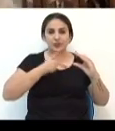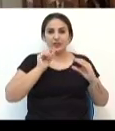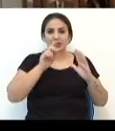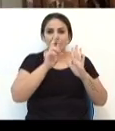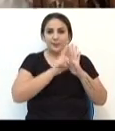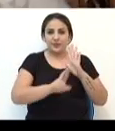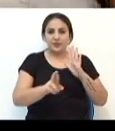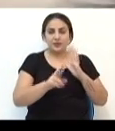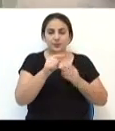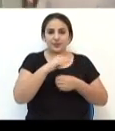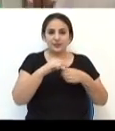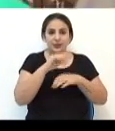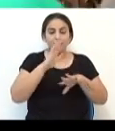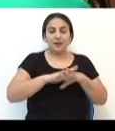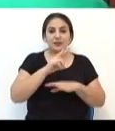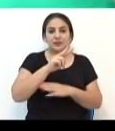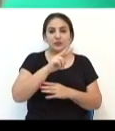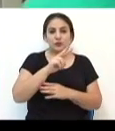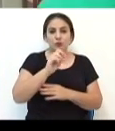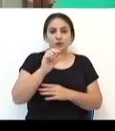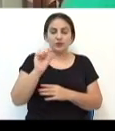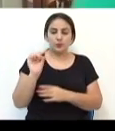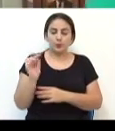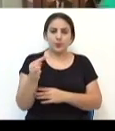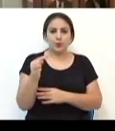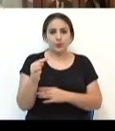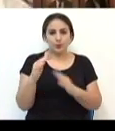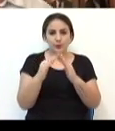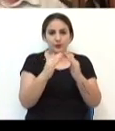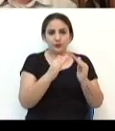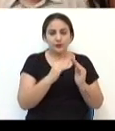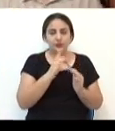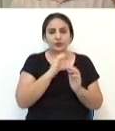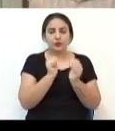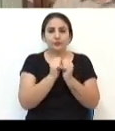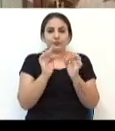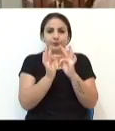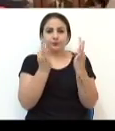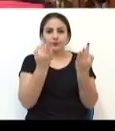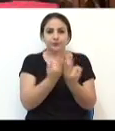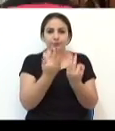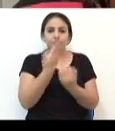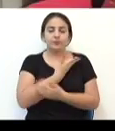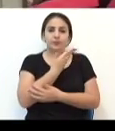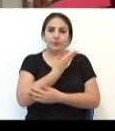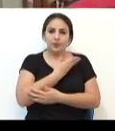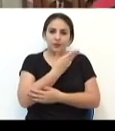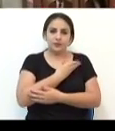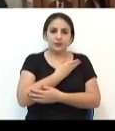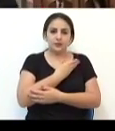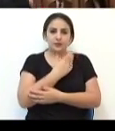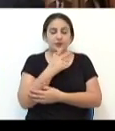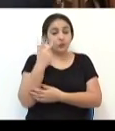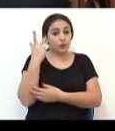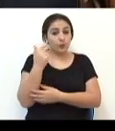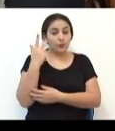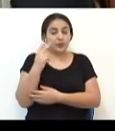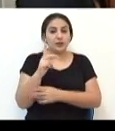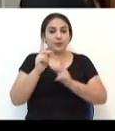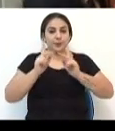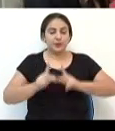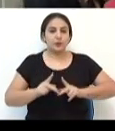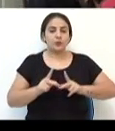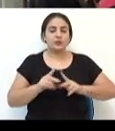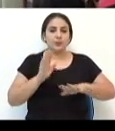representa uma cidade com mais de 200 mil habitantes, poder estar aqui com a minha família, com os meus colegas, serviços que são geralmente quem mais me